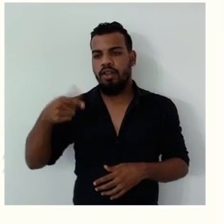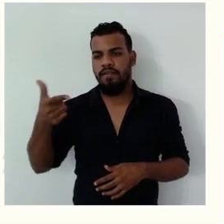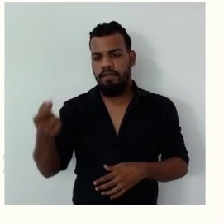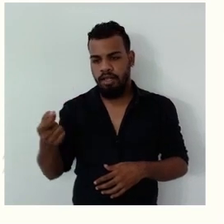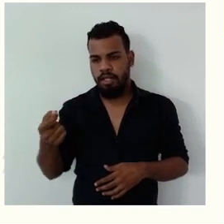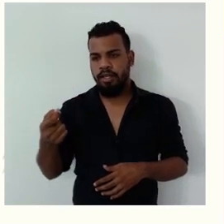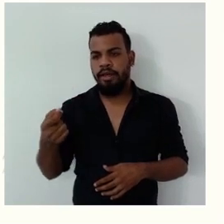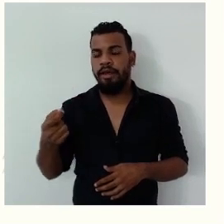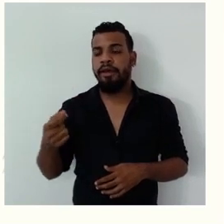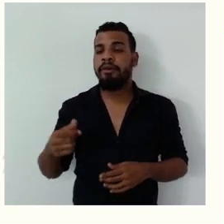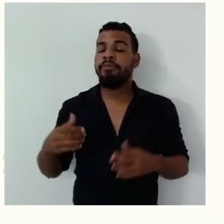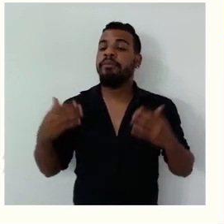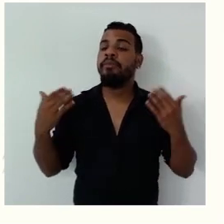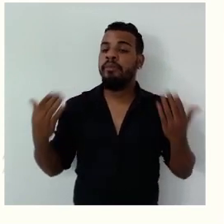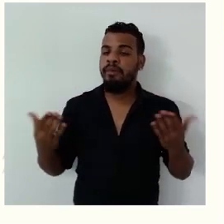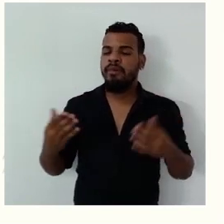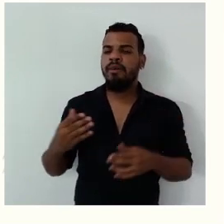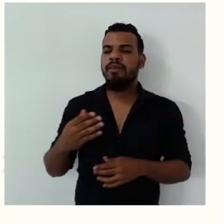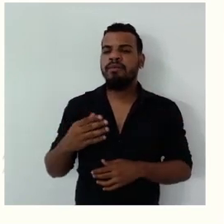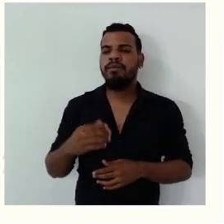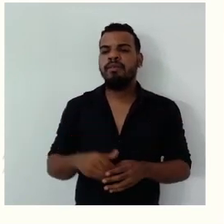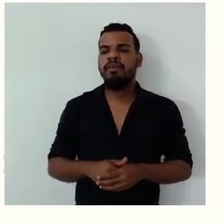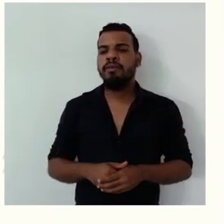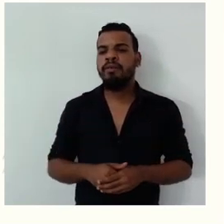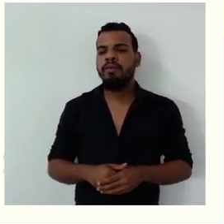331,20, nesse caso R$